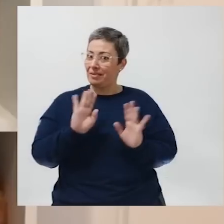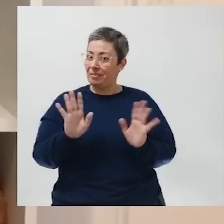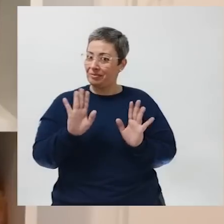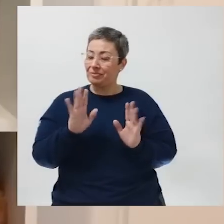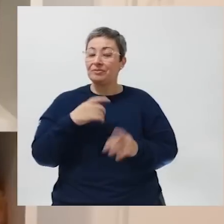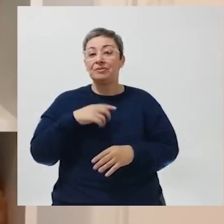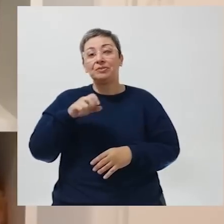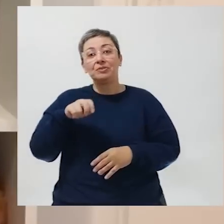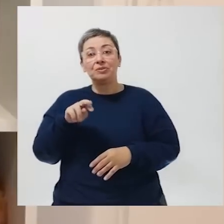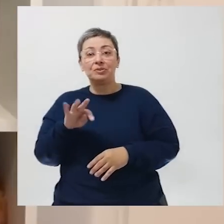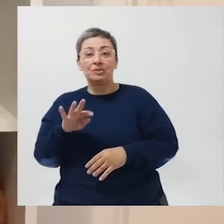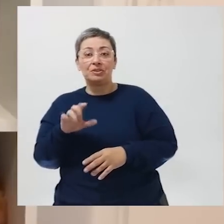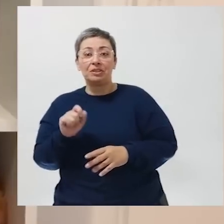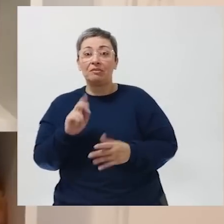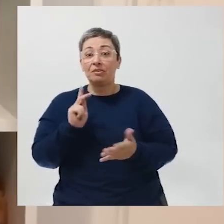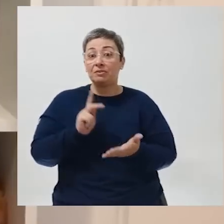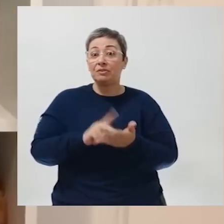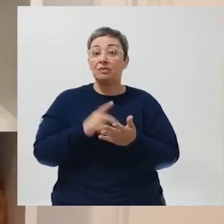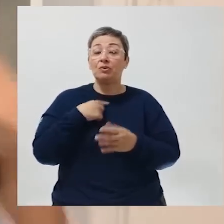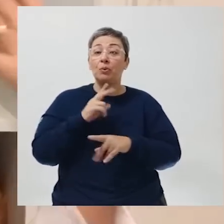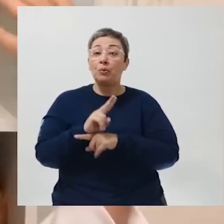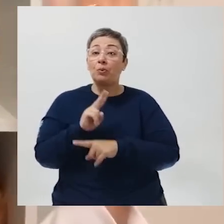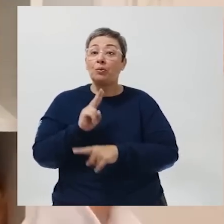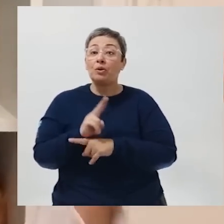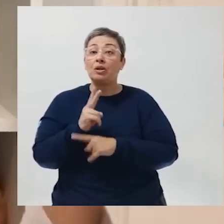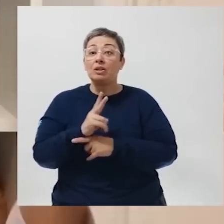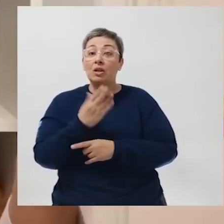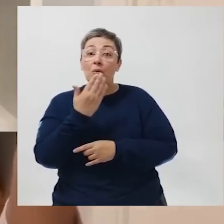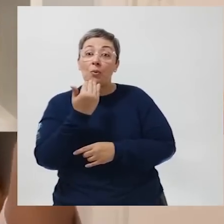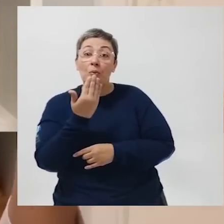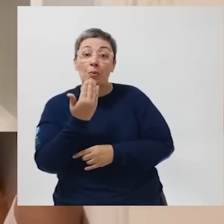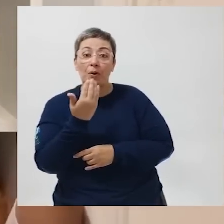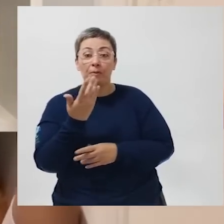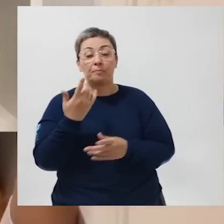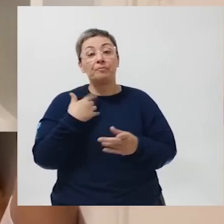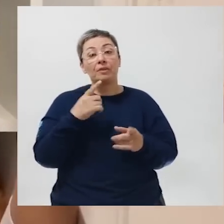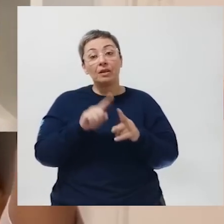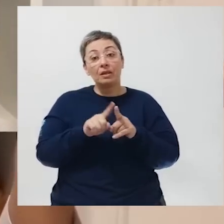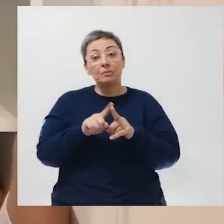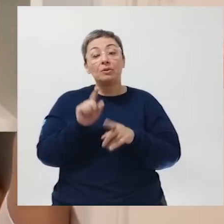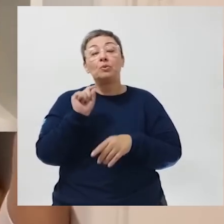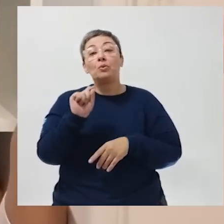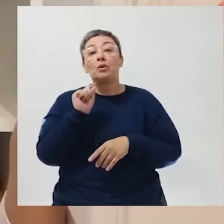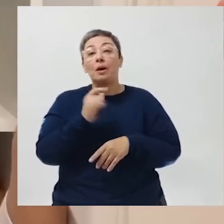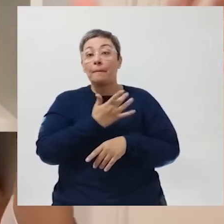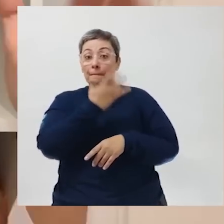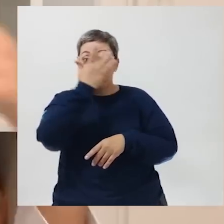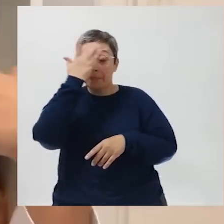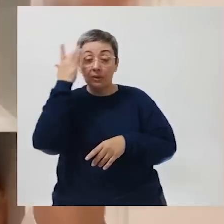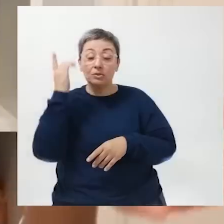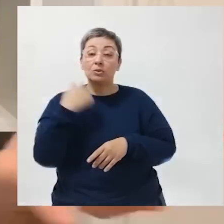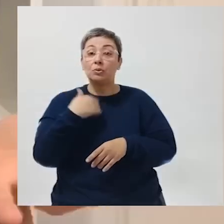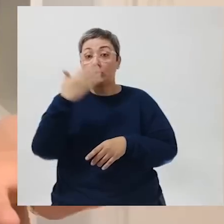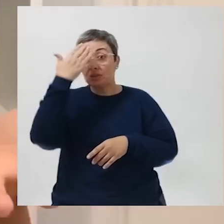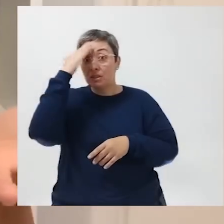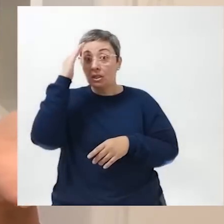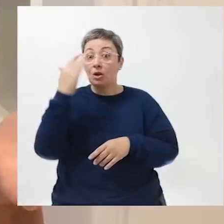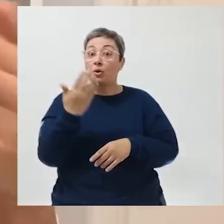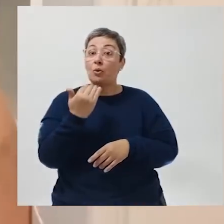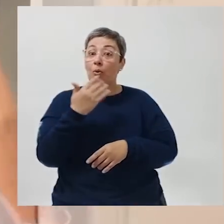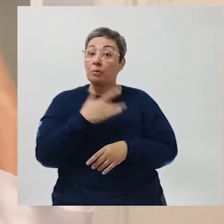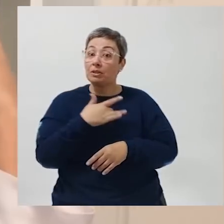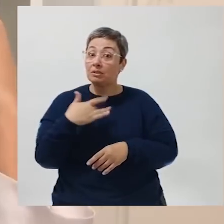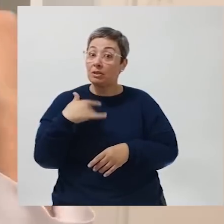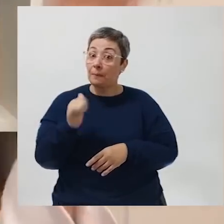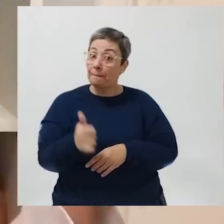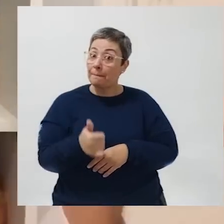Ser nutricionista, na verdade, a gente cuida da alimentação e a gente faz com que as pessoas entendam que comer saudável